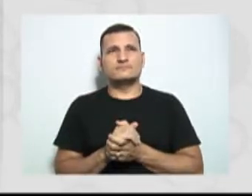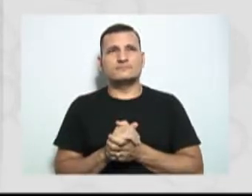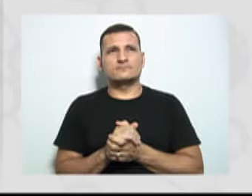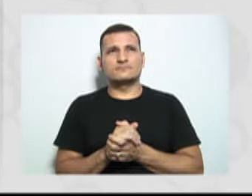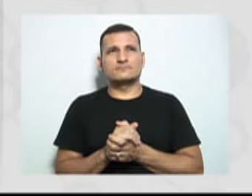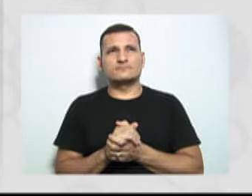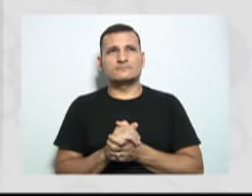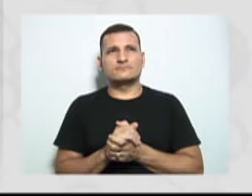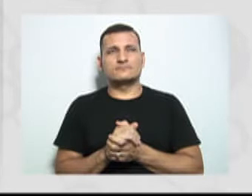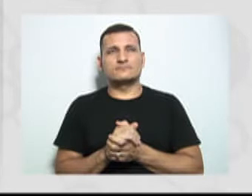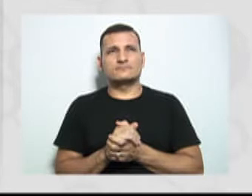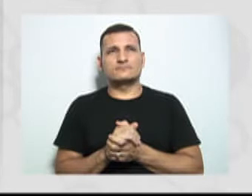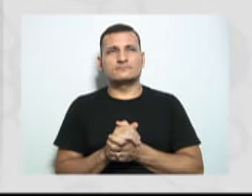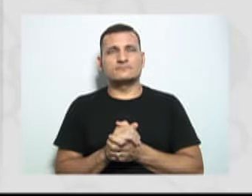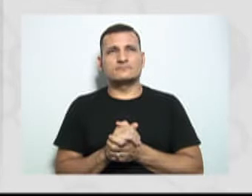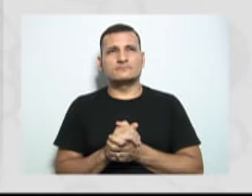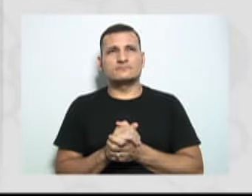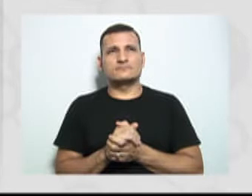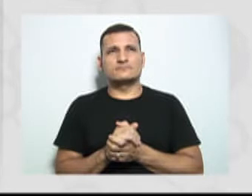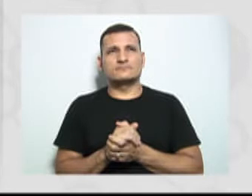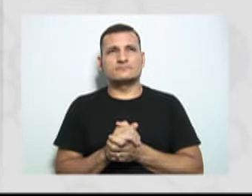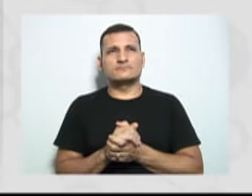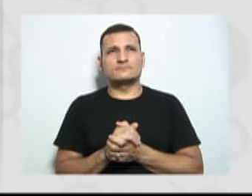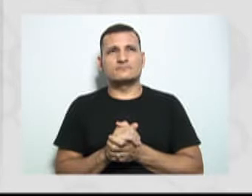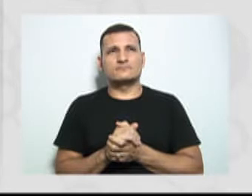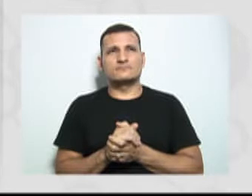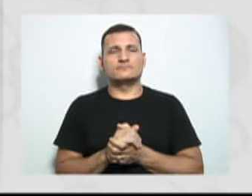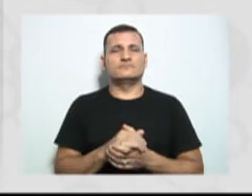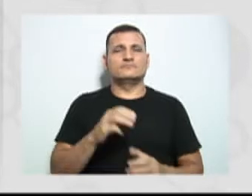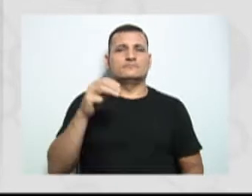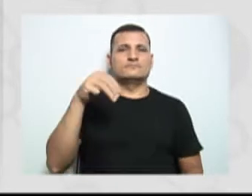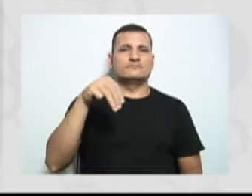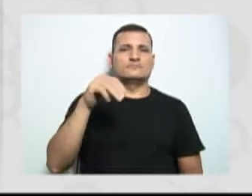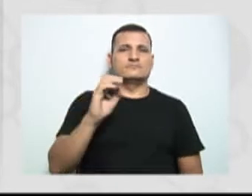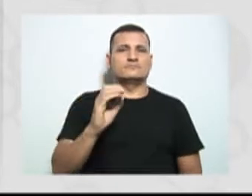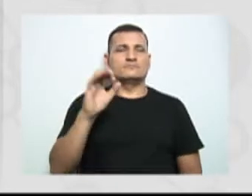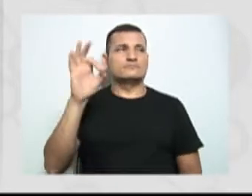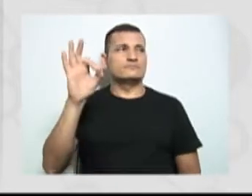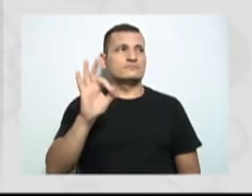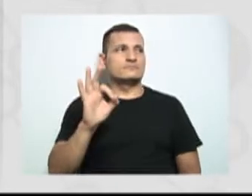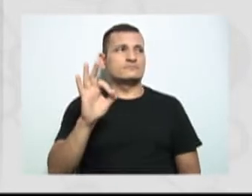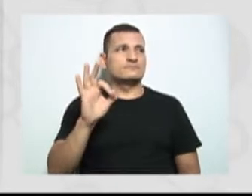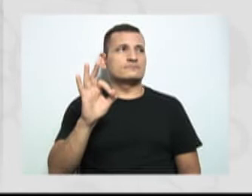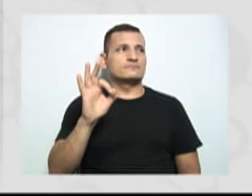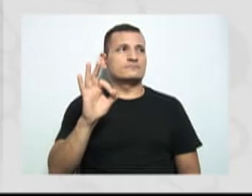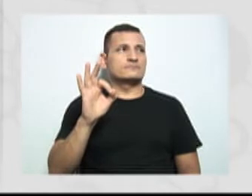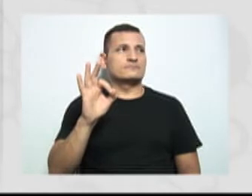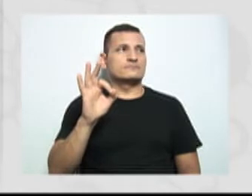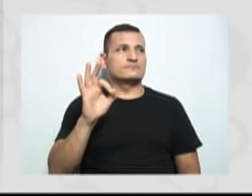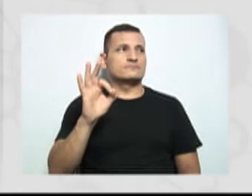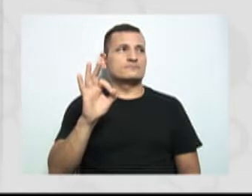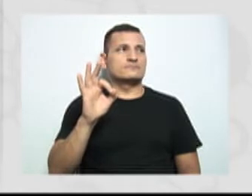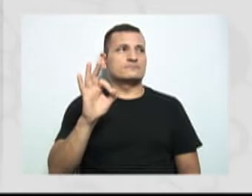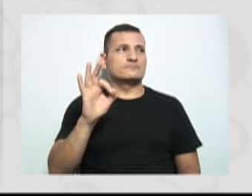variáveis foram... a nossa margem de contribuição, vamos lá, os custos variáveis